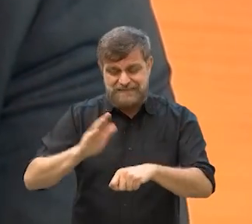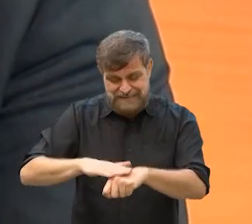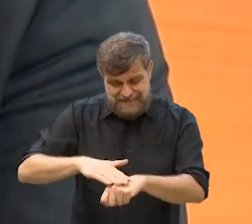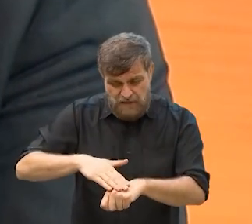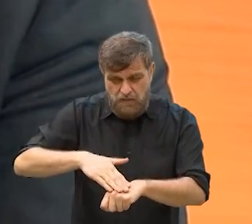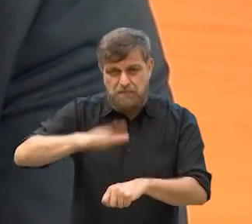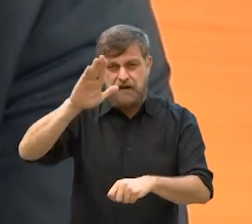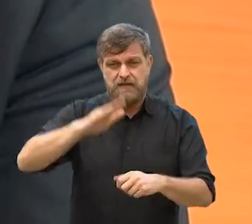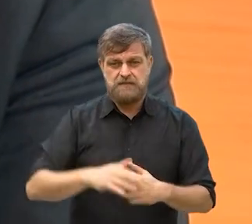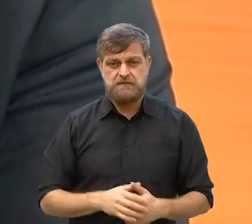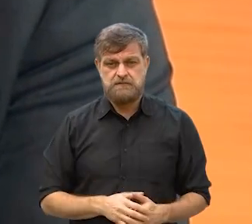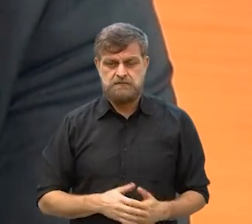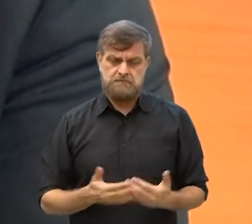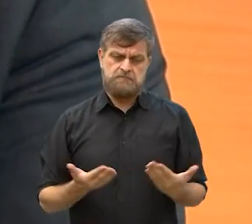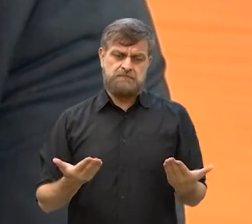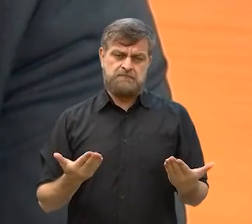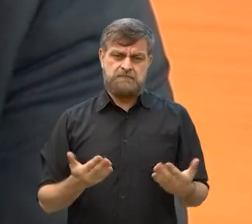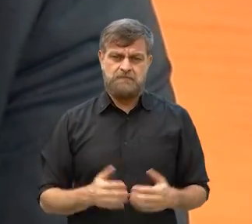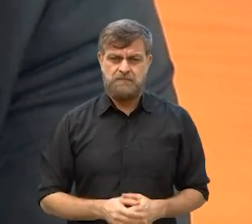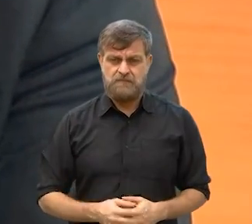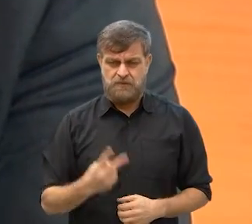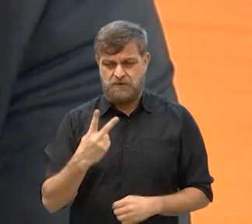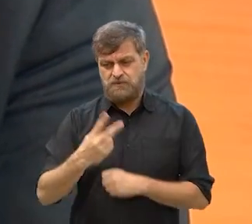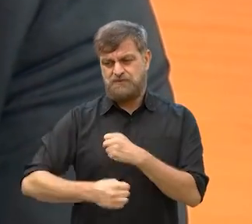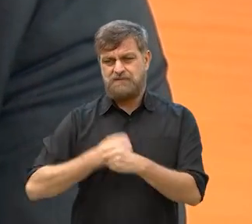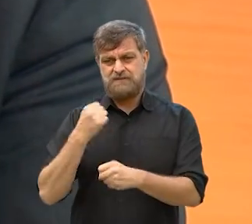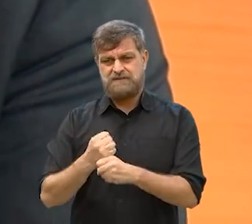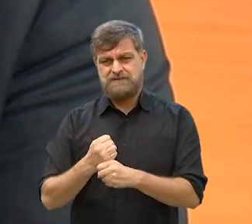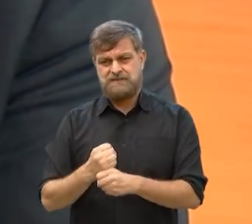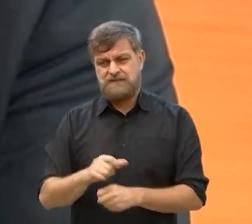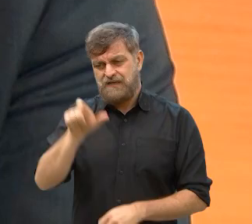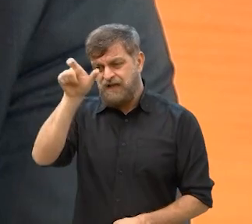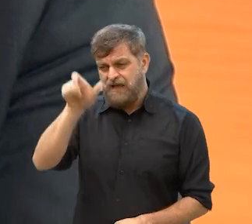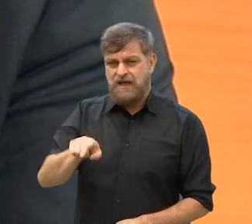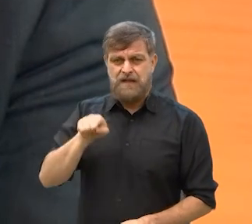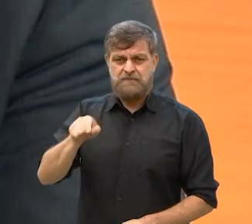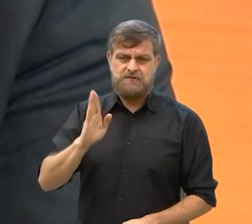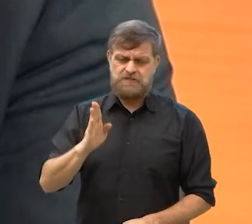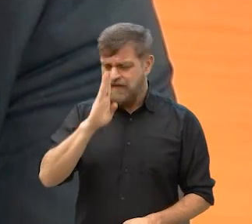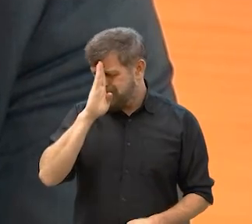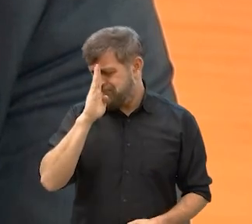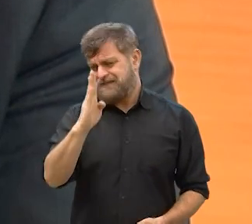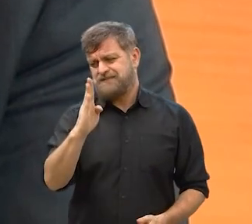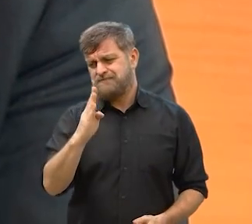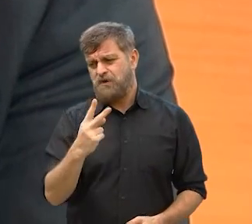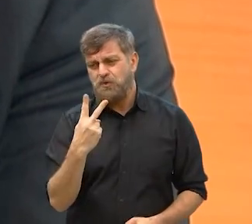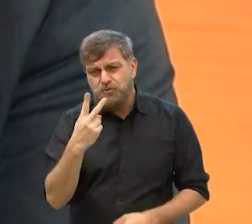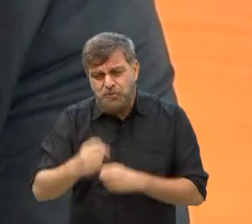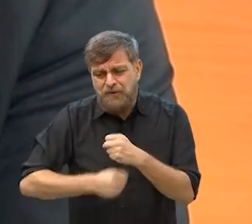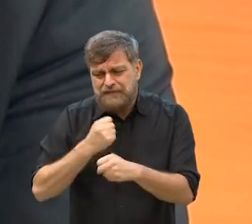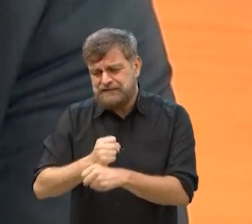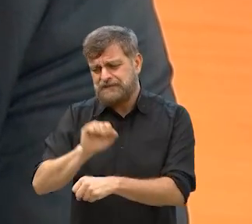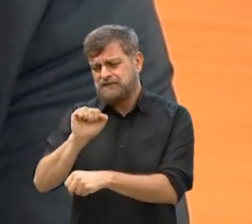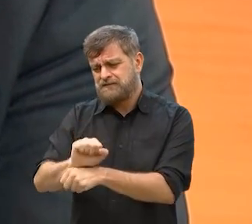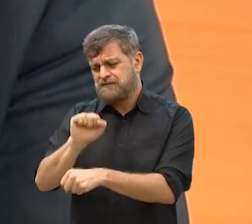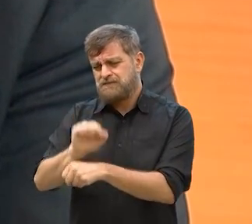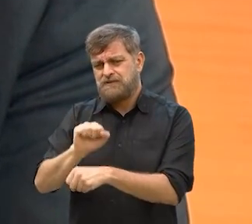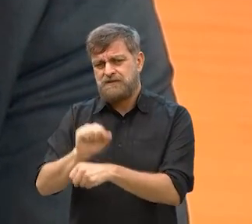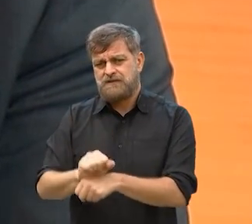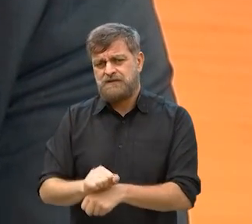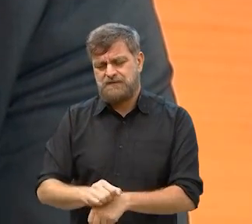mais necessitam. Ao longo de 2 anos, esse caso já se tornou prioritário. Então, nós apresentamos